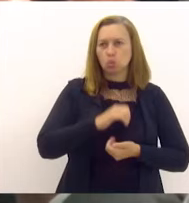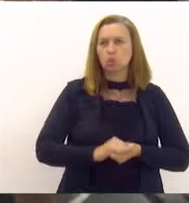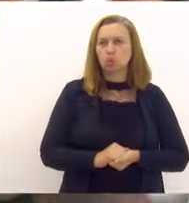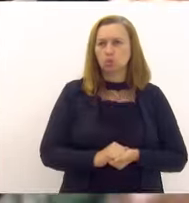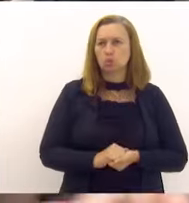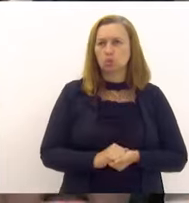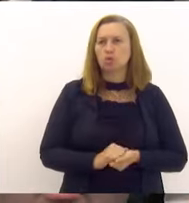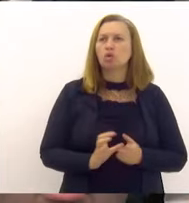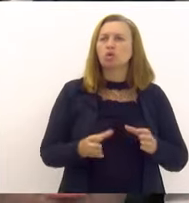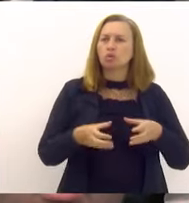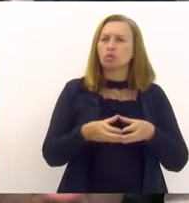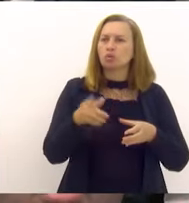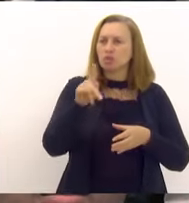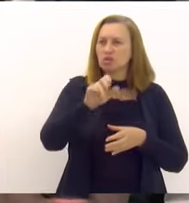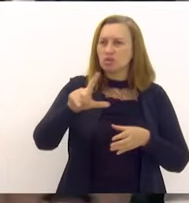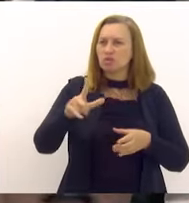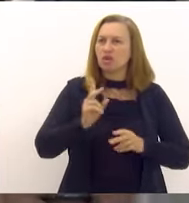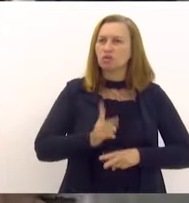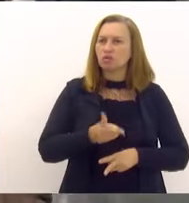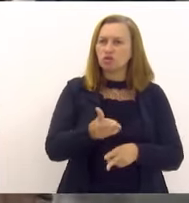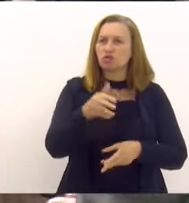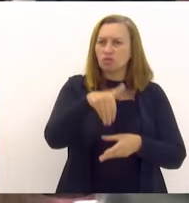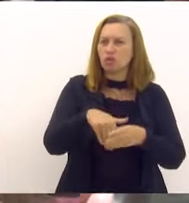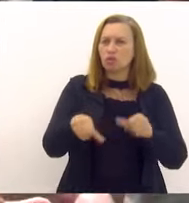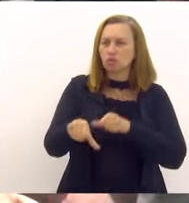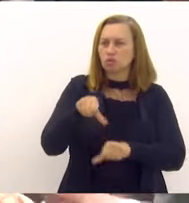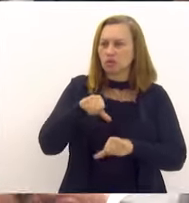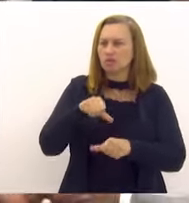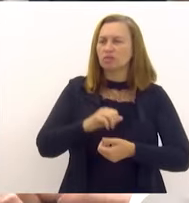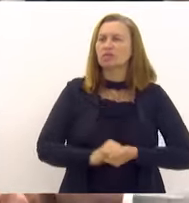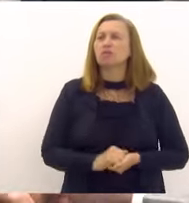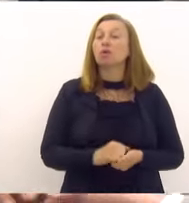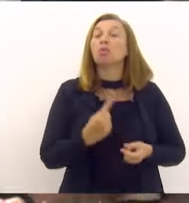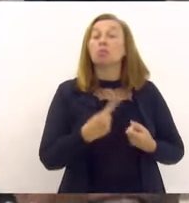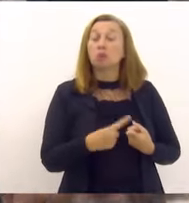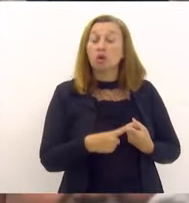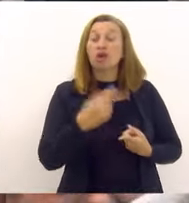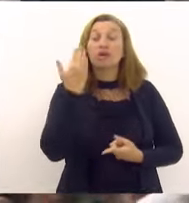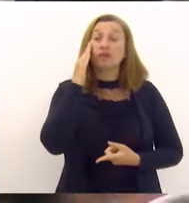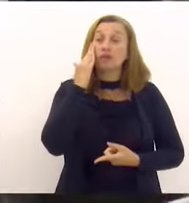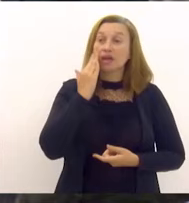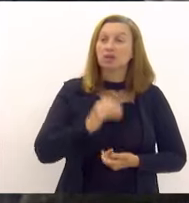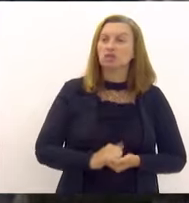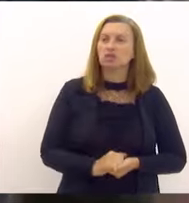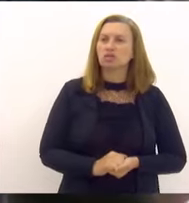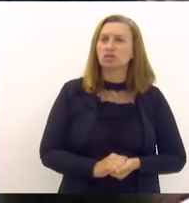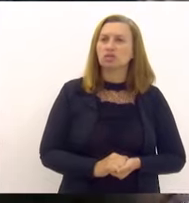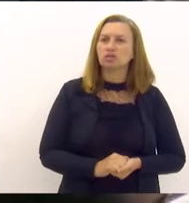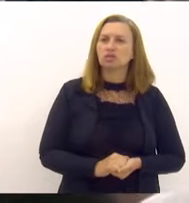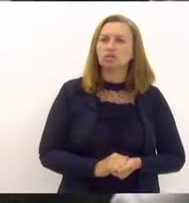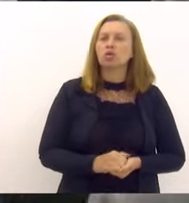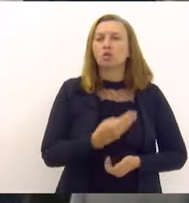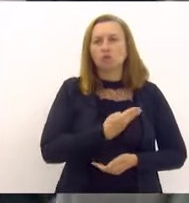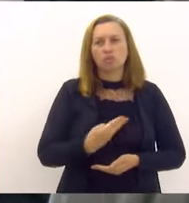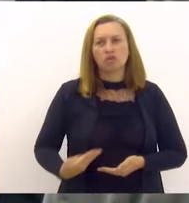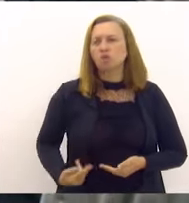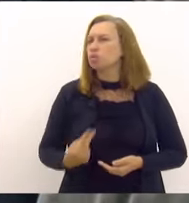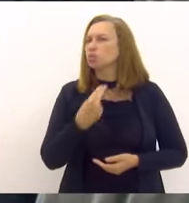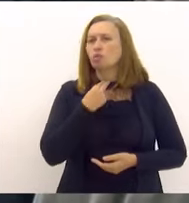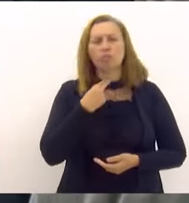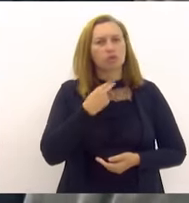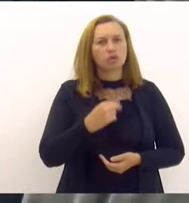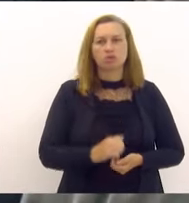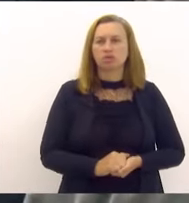bancada do PSOL vai manter o seu voto contrário, porque entende que o governo não pode fazer